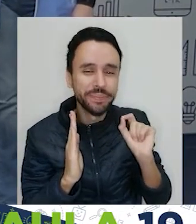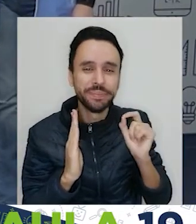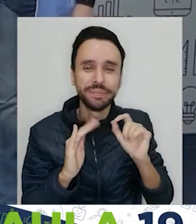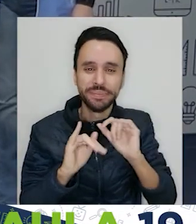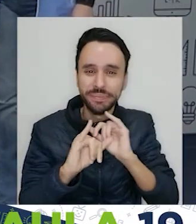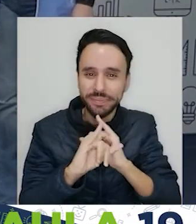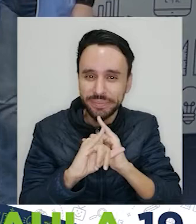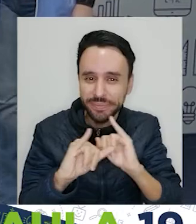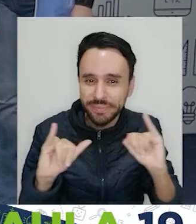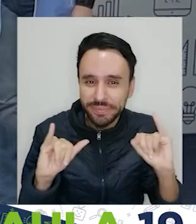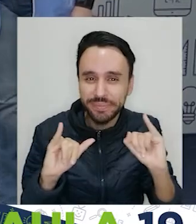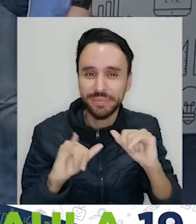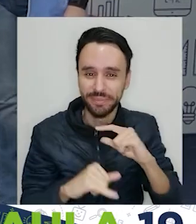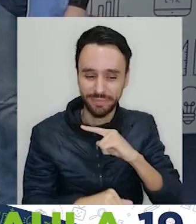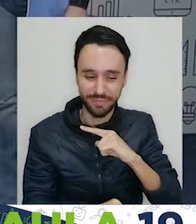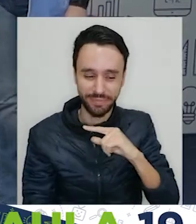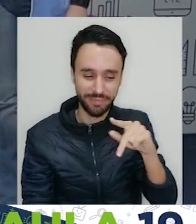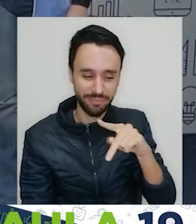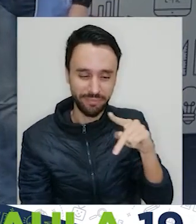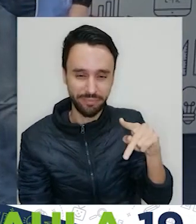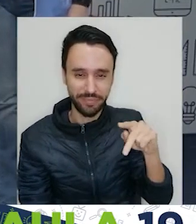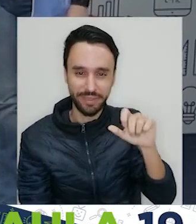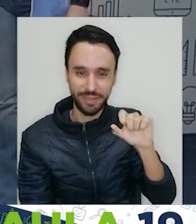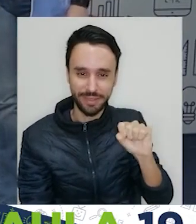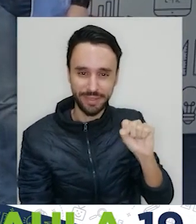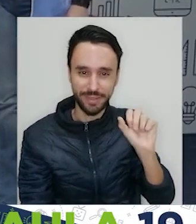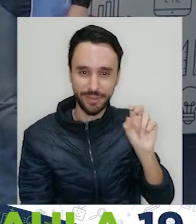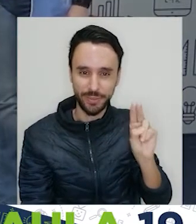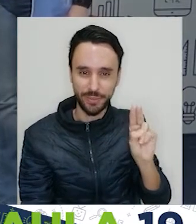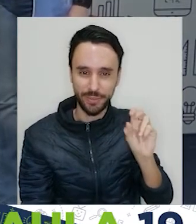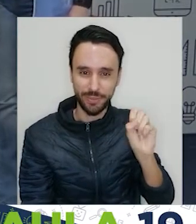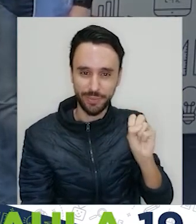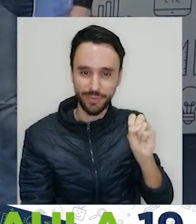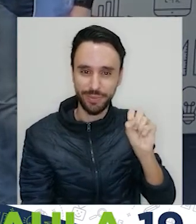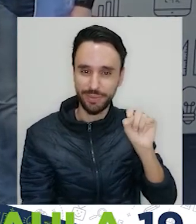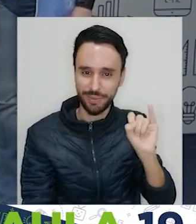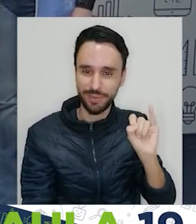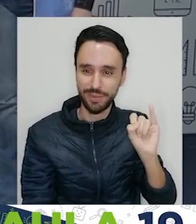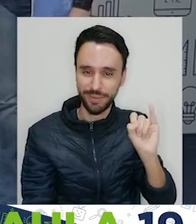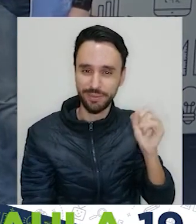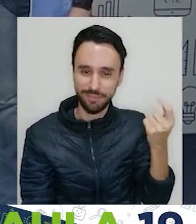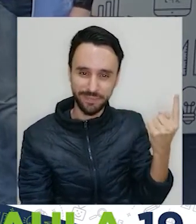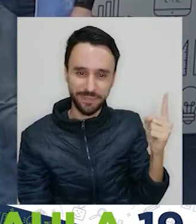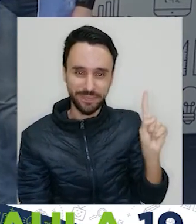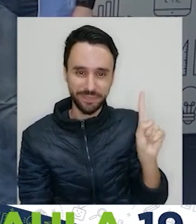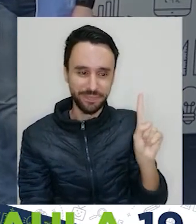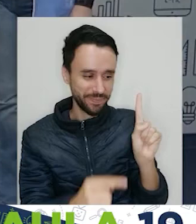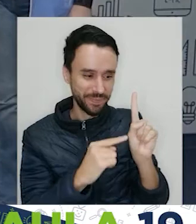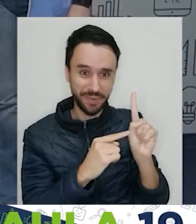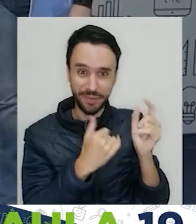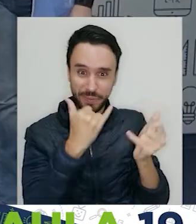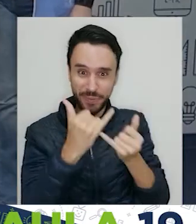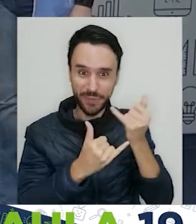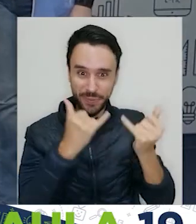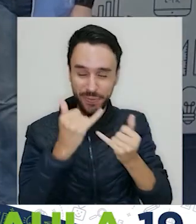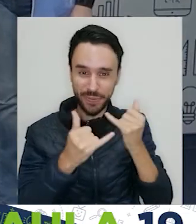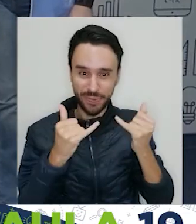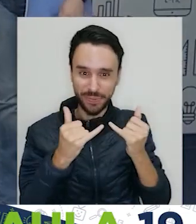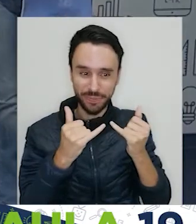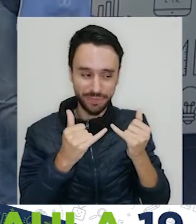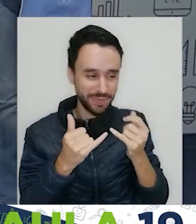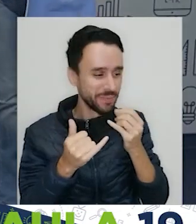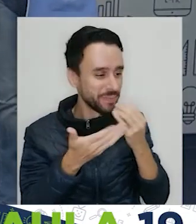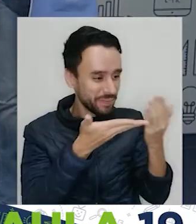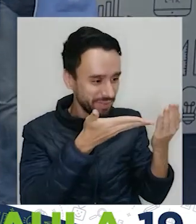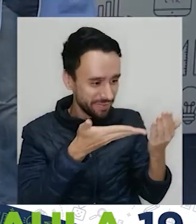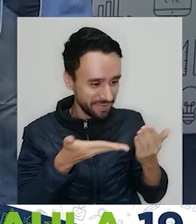para vocês que nós estamos com a professora Suzy, que vai estar aqui conosco fazendo um jogo. Bem-vinda,